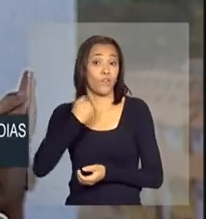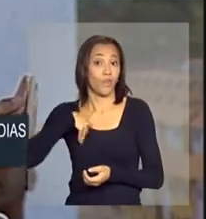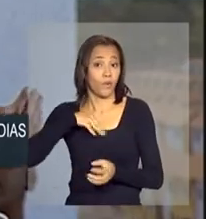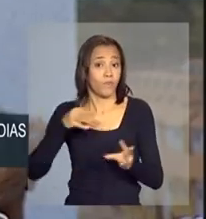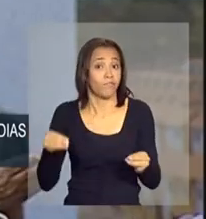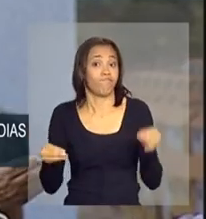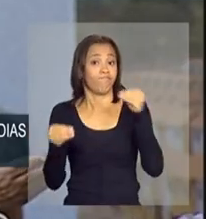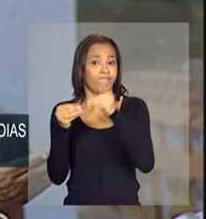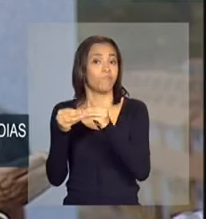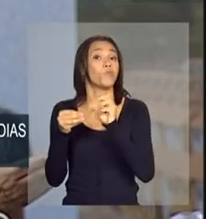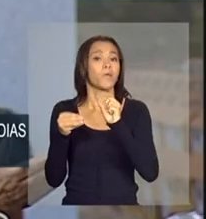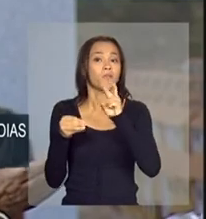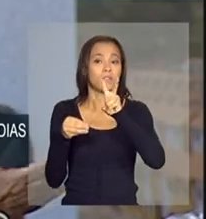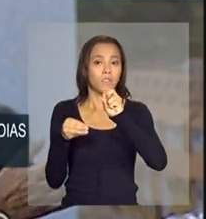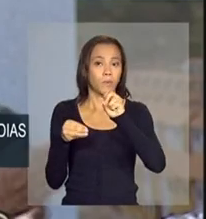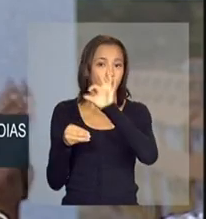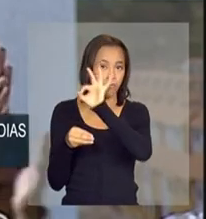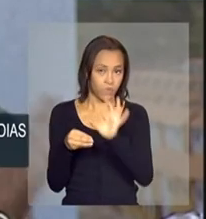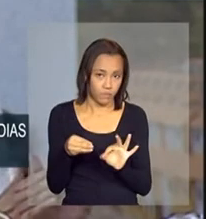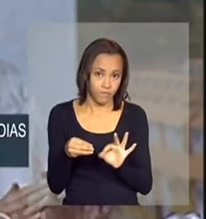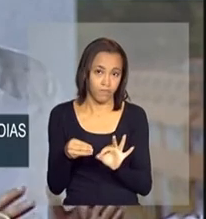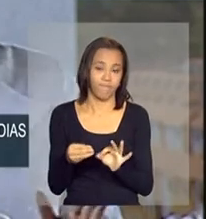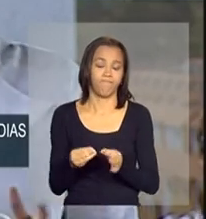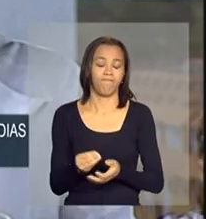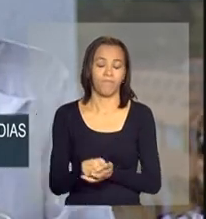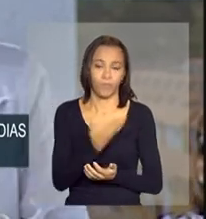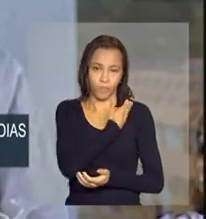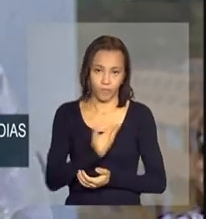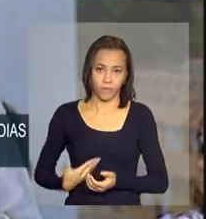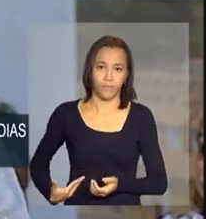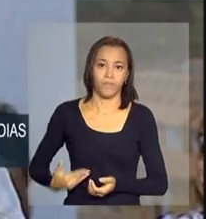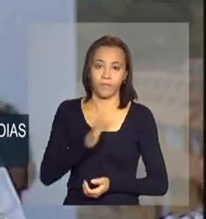com mais cinquenta por cento bom então